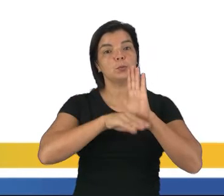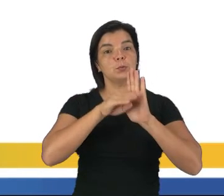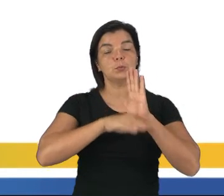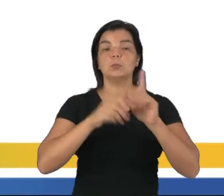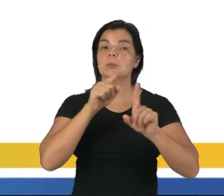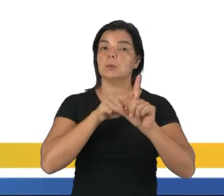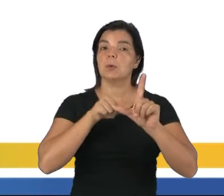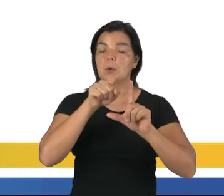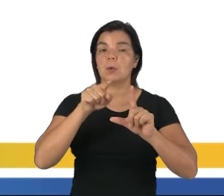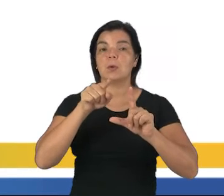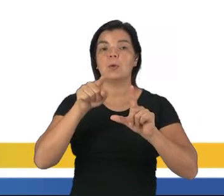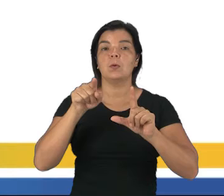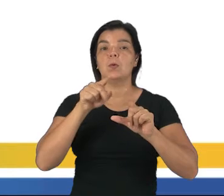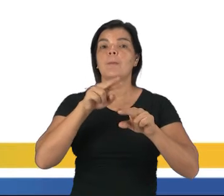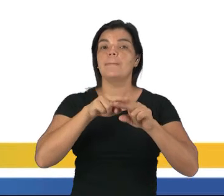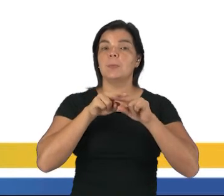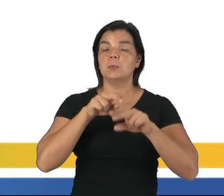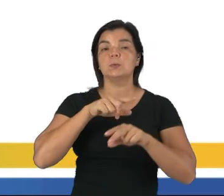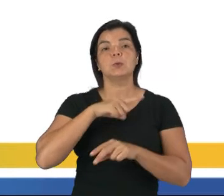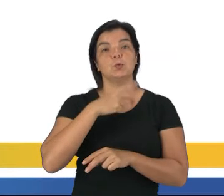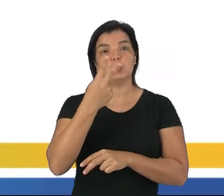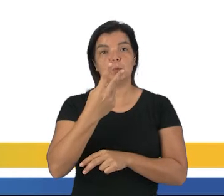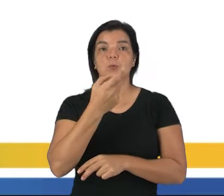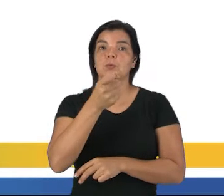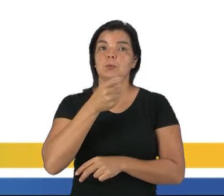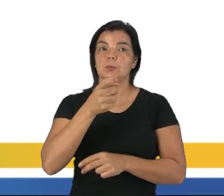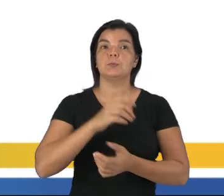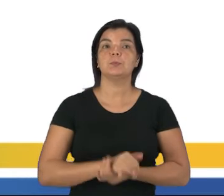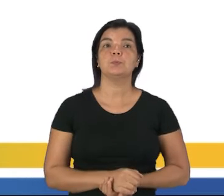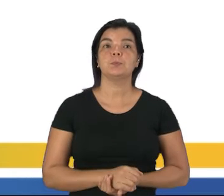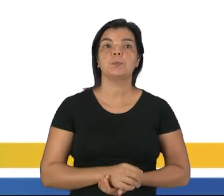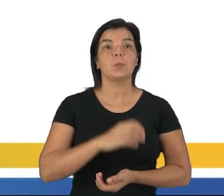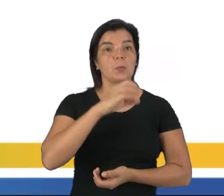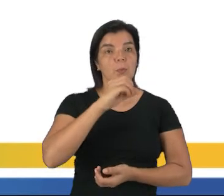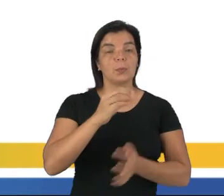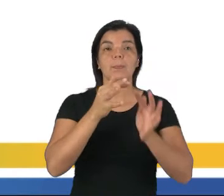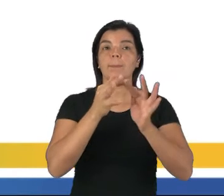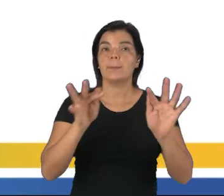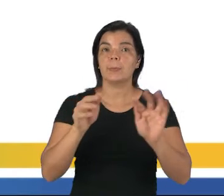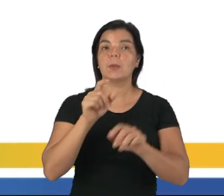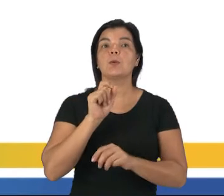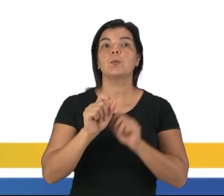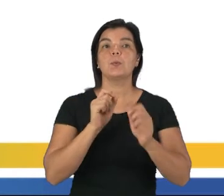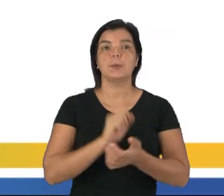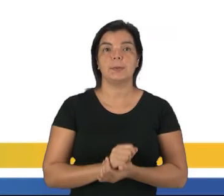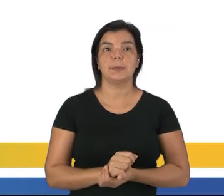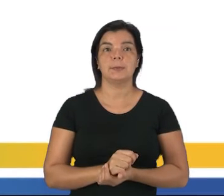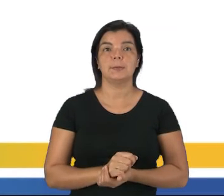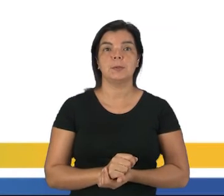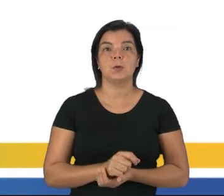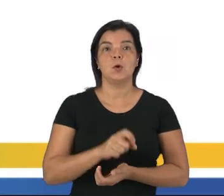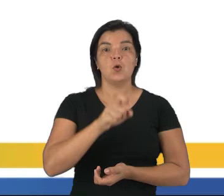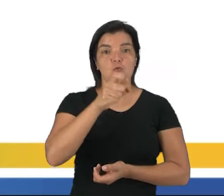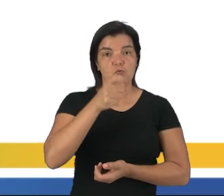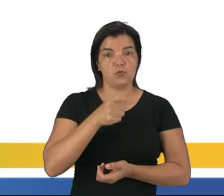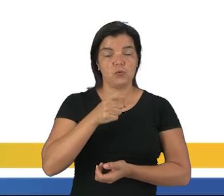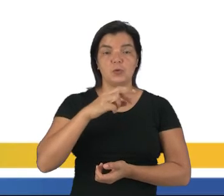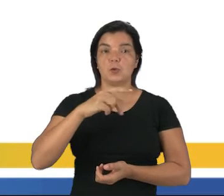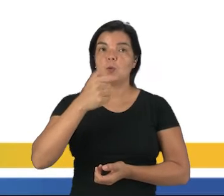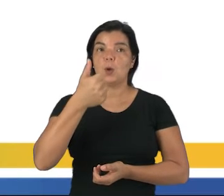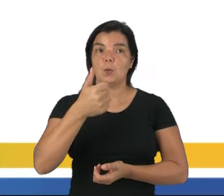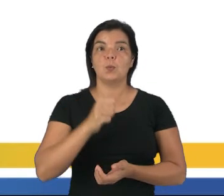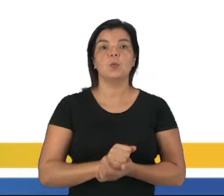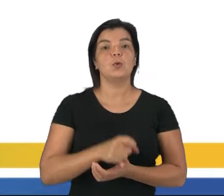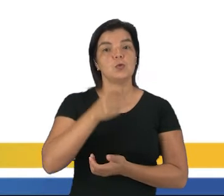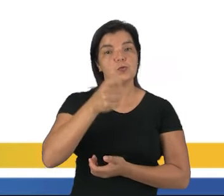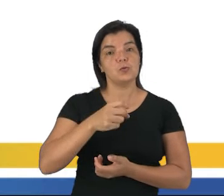raiz. Por isso que eu tenho aqui dois resultados, certo? Então, os zeros da função serão o x igual a 1 e o x